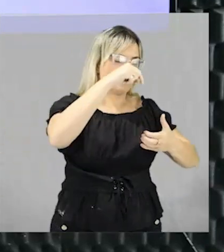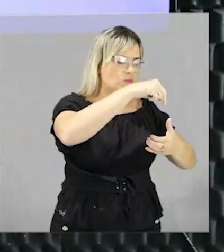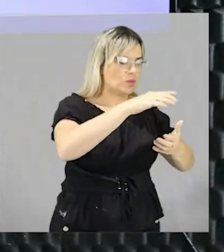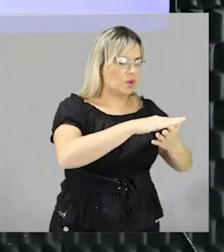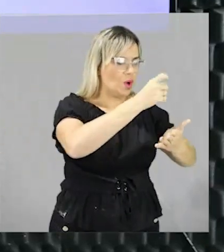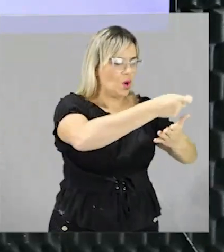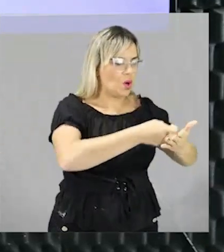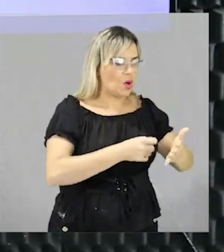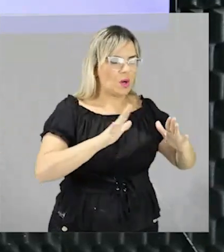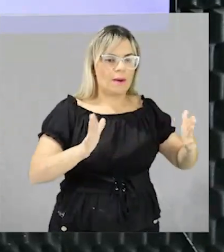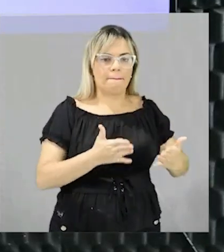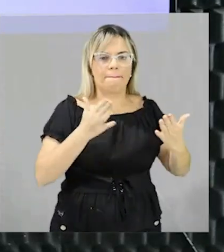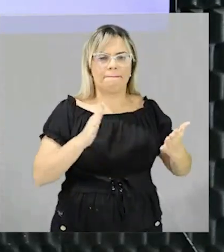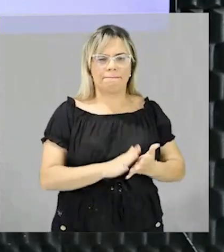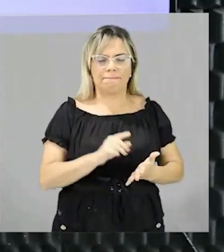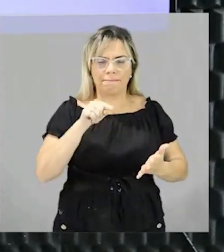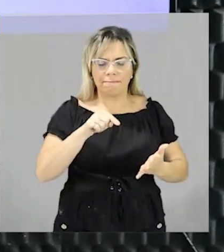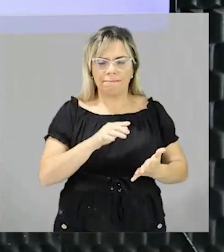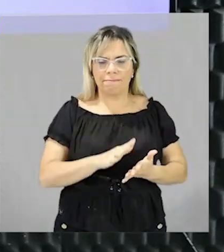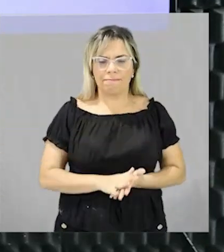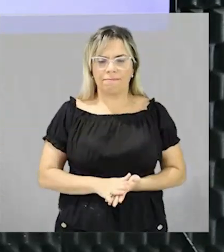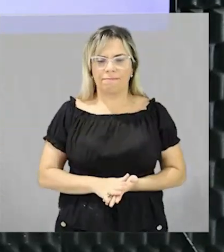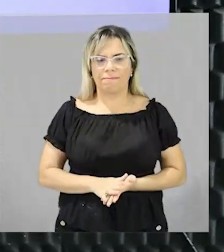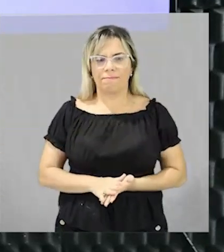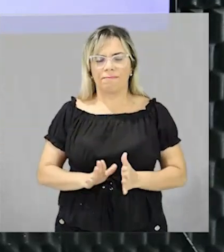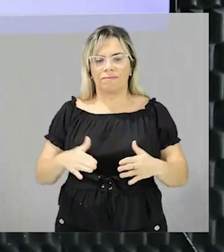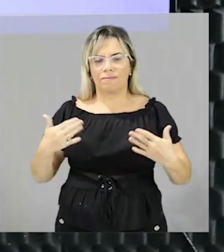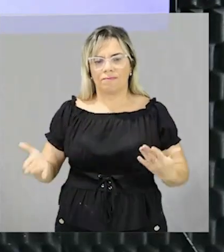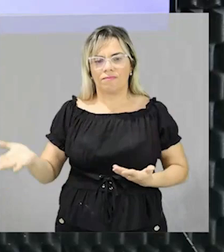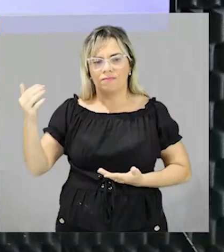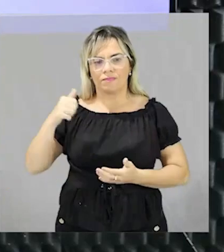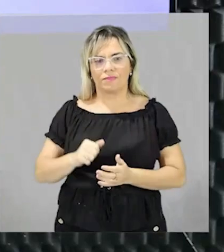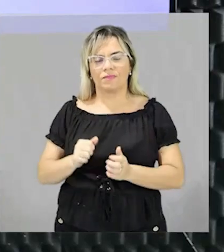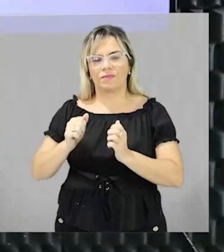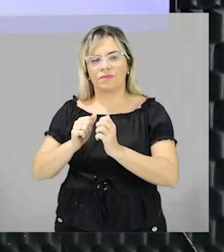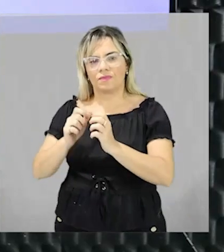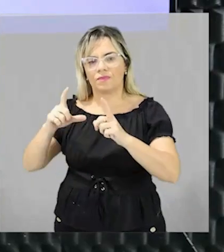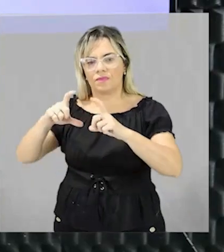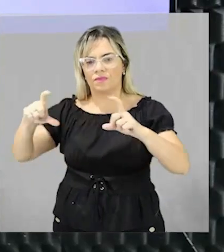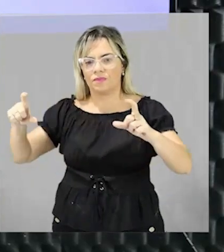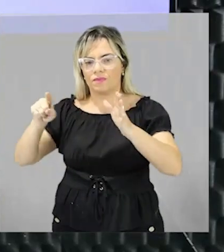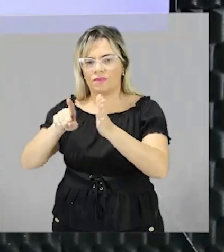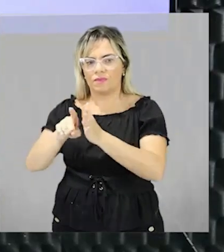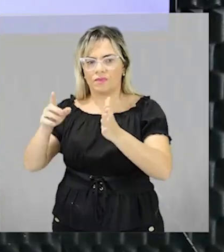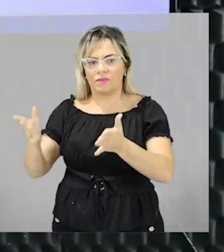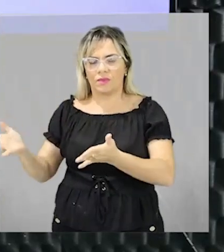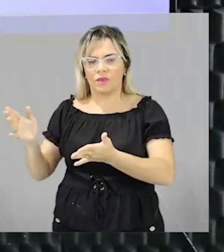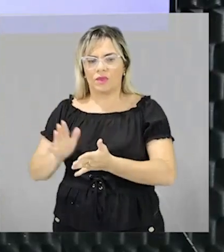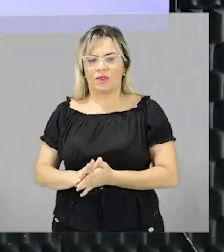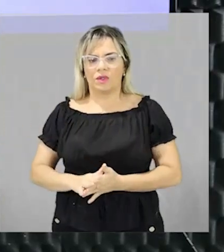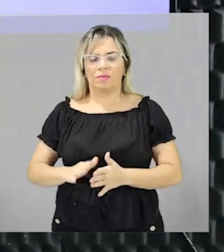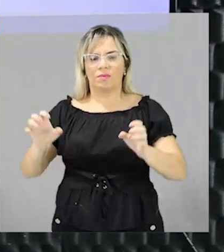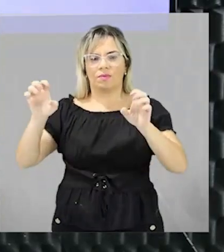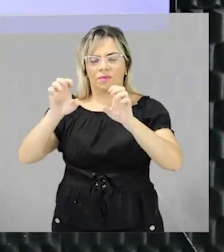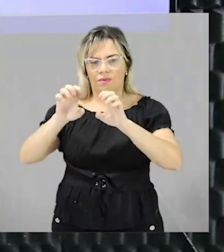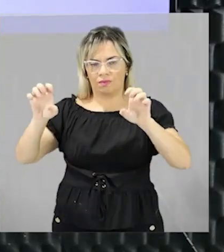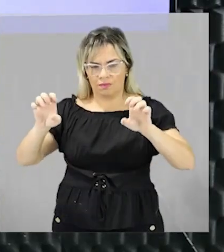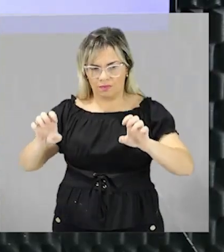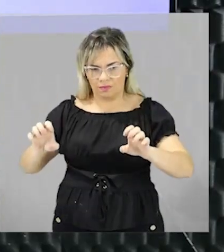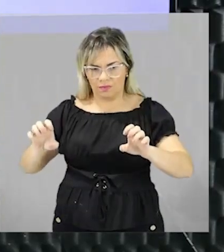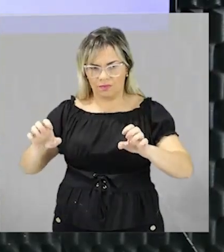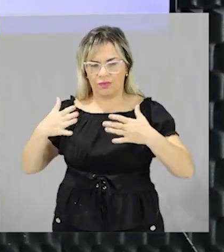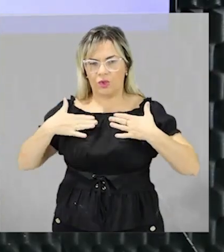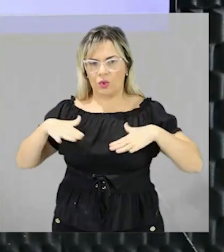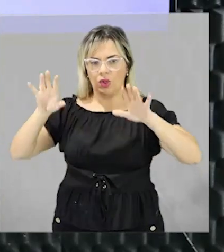vem para o texto motivador. Então vamos lá para o comando da questão, entender o que ele pede. Ele diz o seguinte: olha lá, com